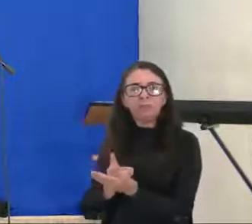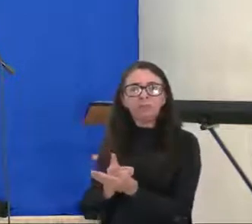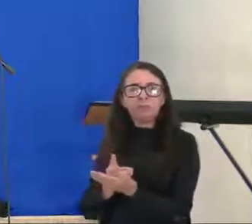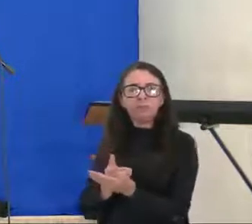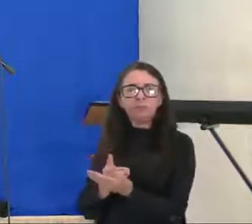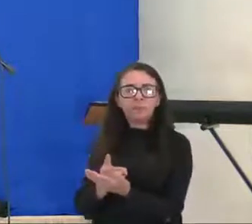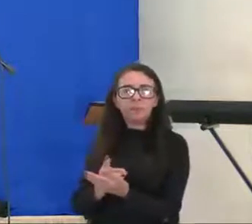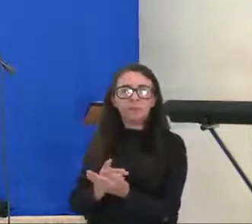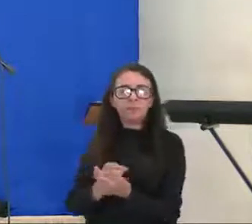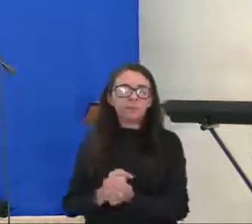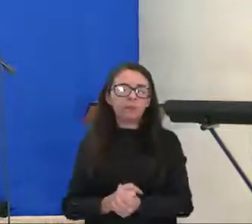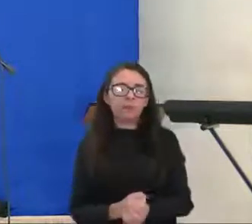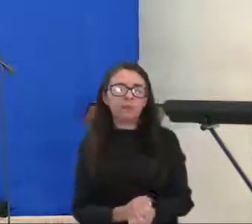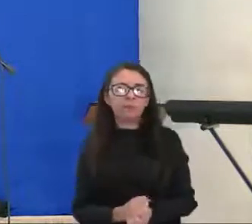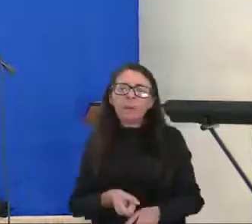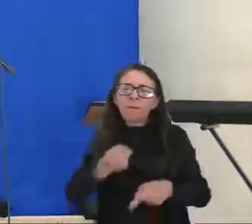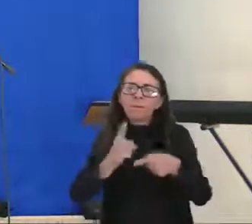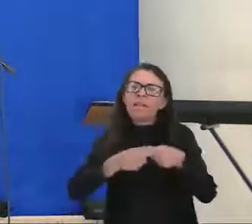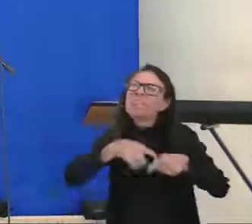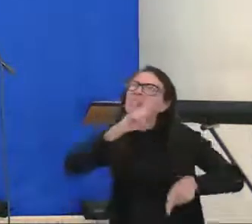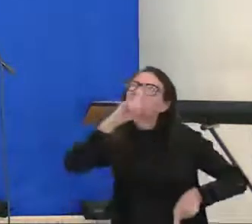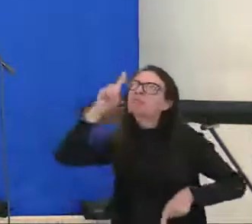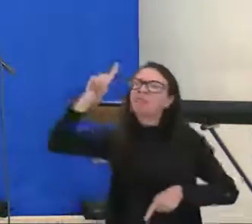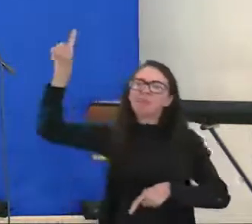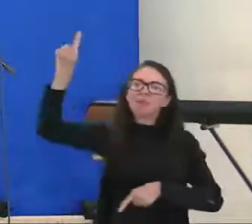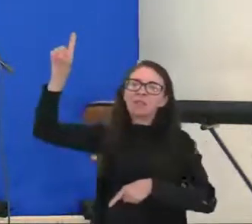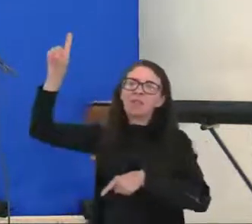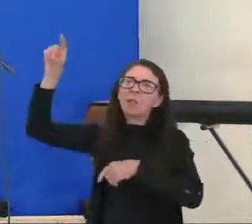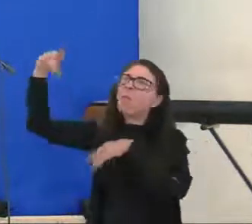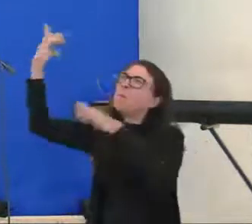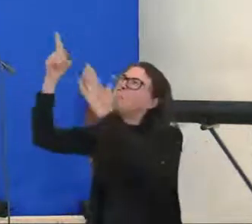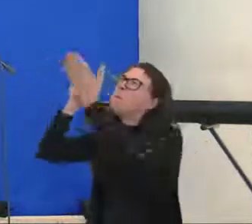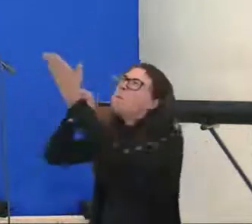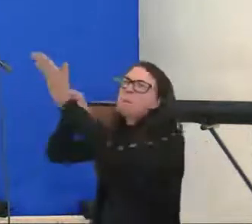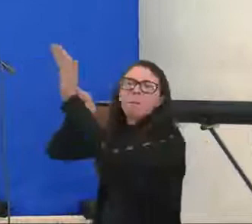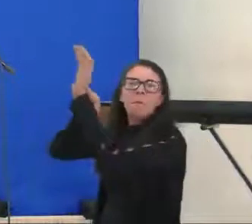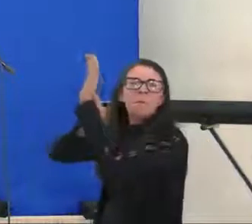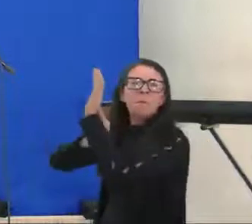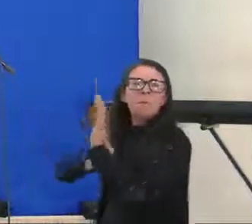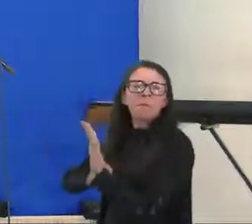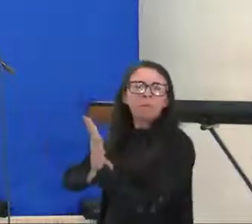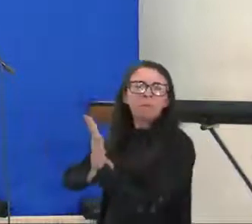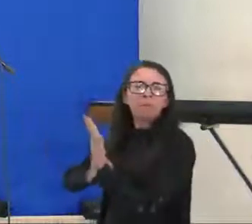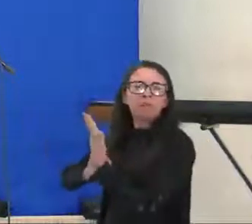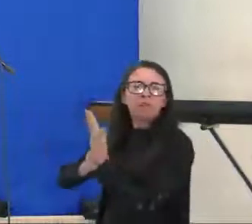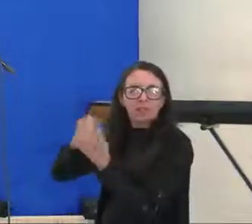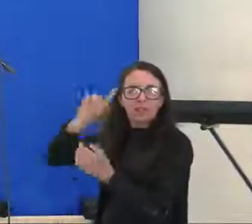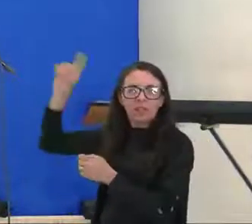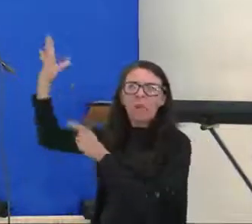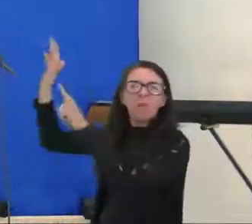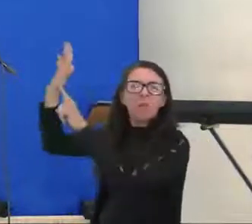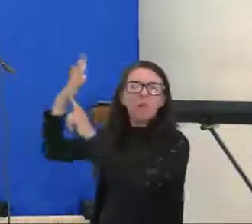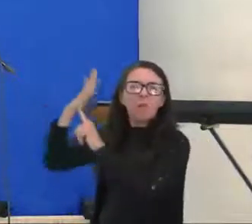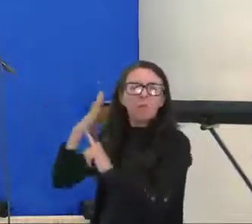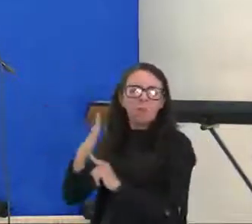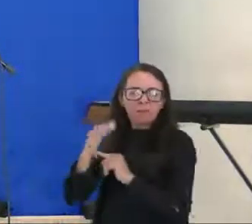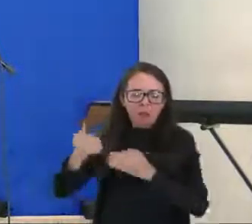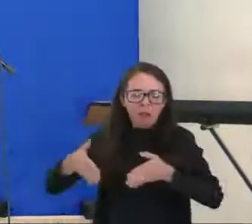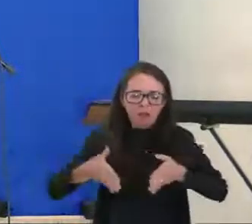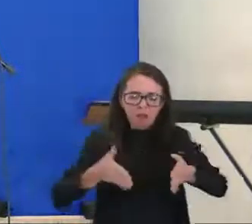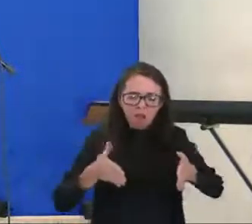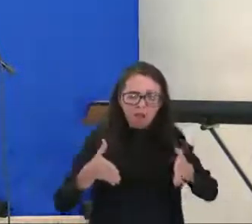passada, que nós vamos ter que devolver um dia, ou quando Jesus voltar, ou quando a gente partir desse mundo segundo a vontade de